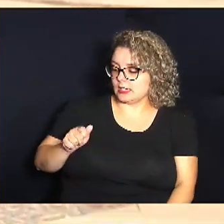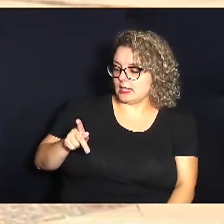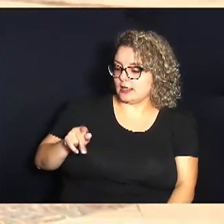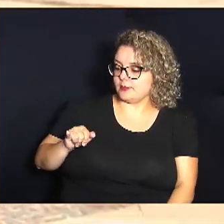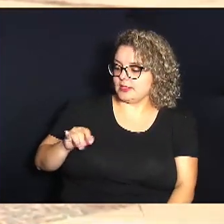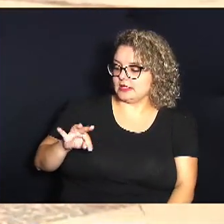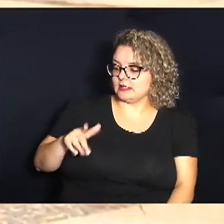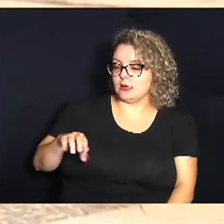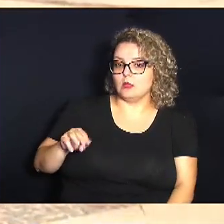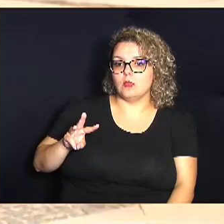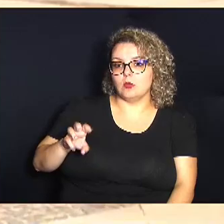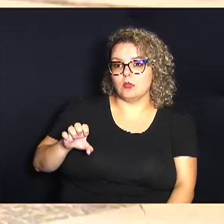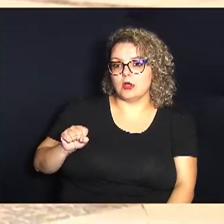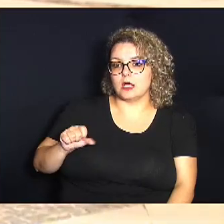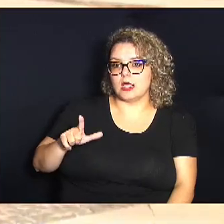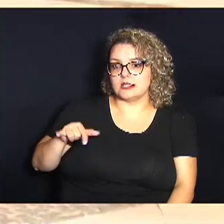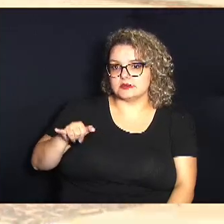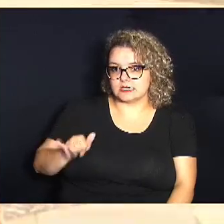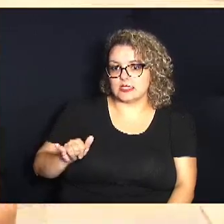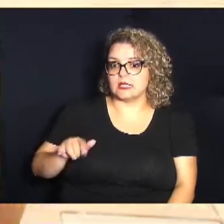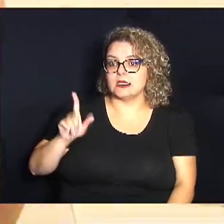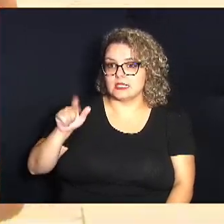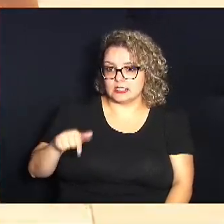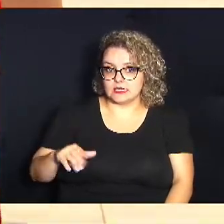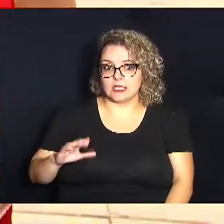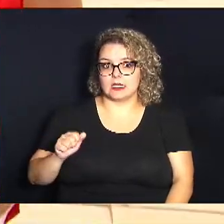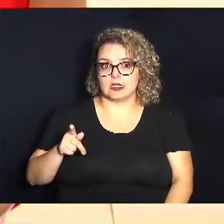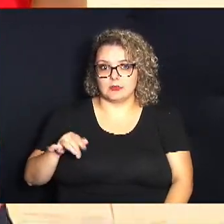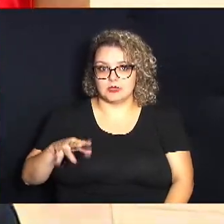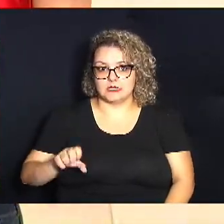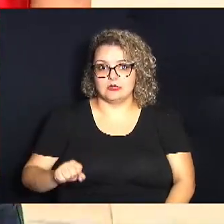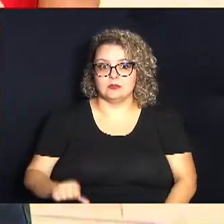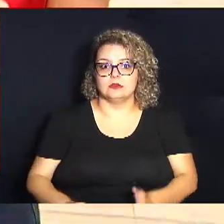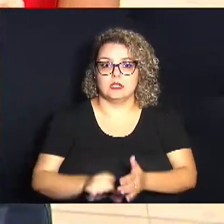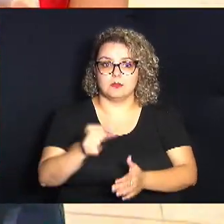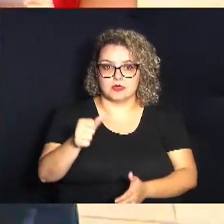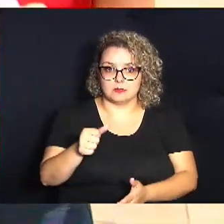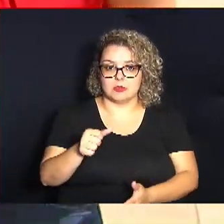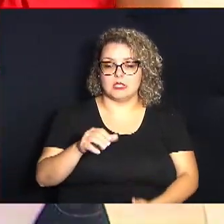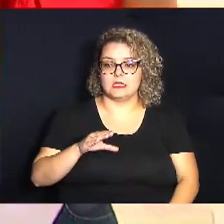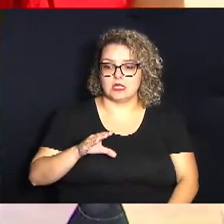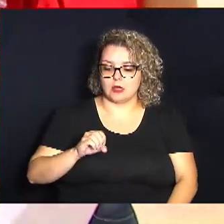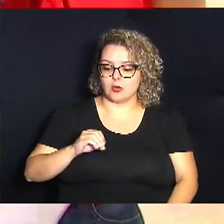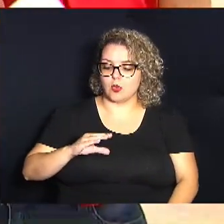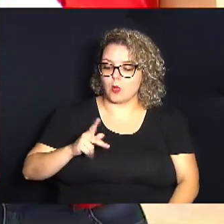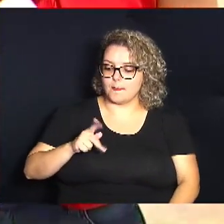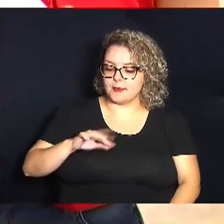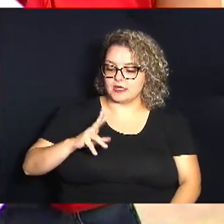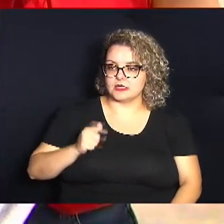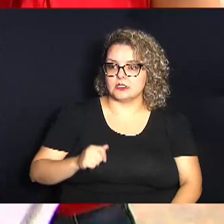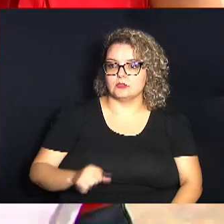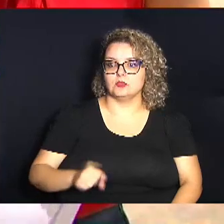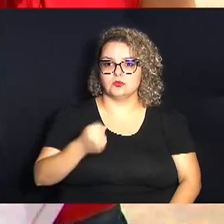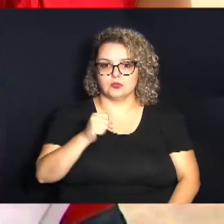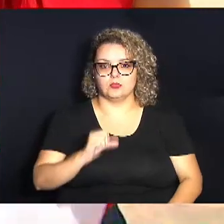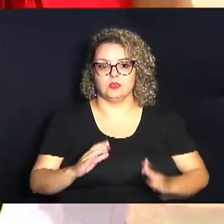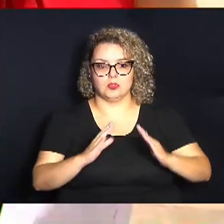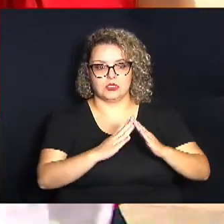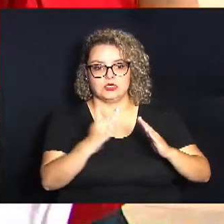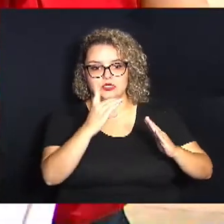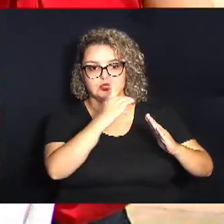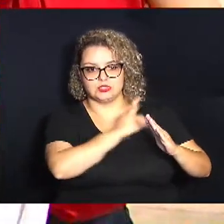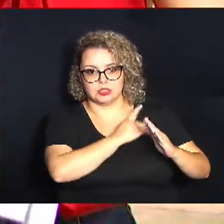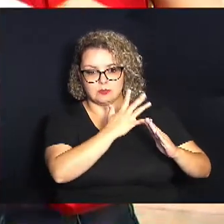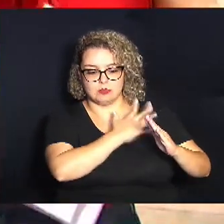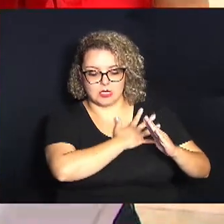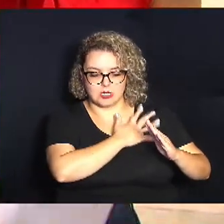Wesley Shimabukuro, que ele é capitão da 1ª Companhia do 8º Batalhão de Polícia Militar do Interior.